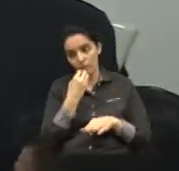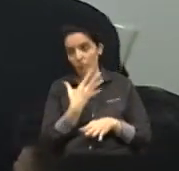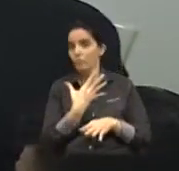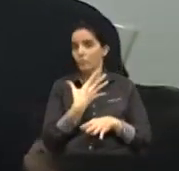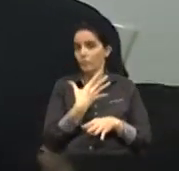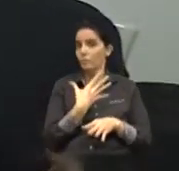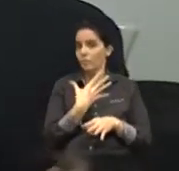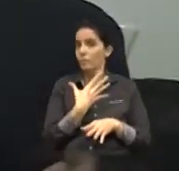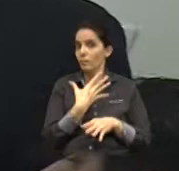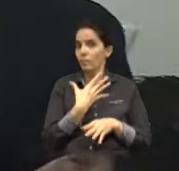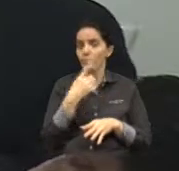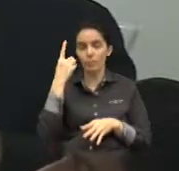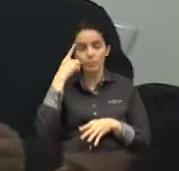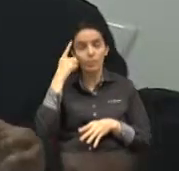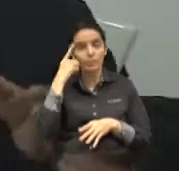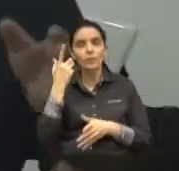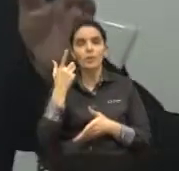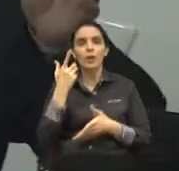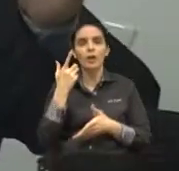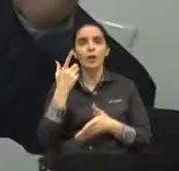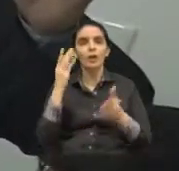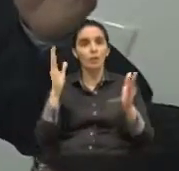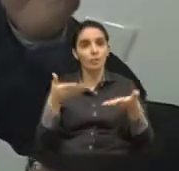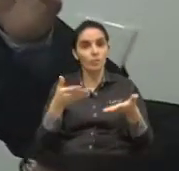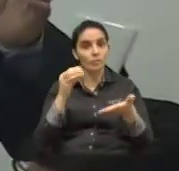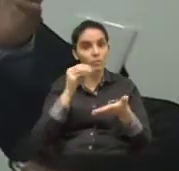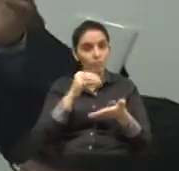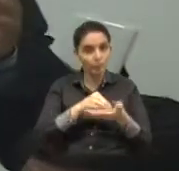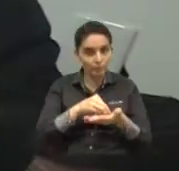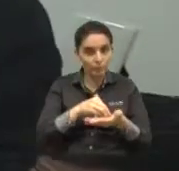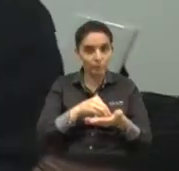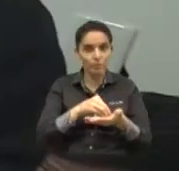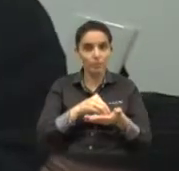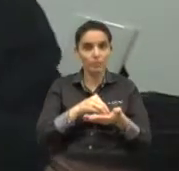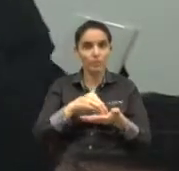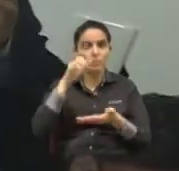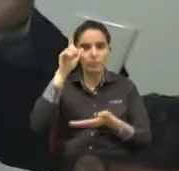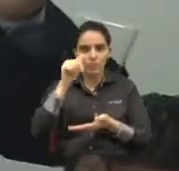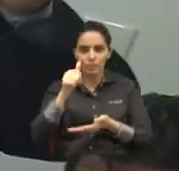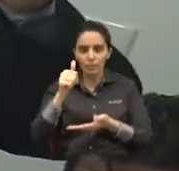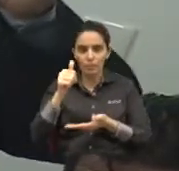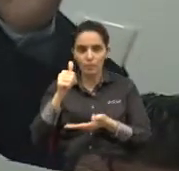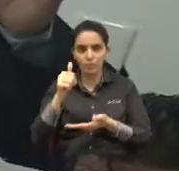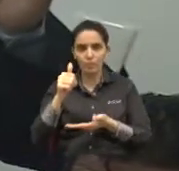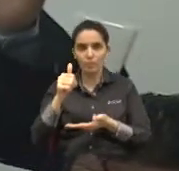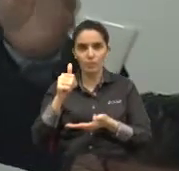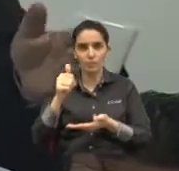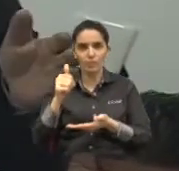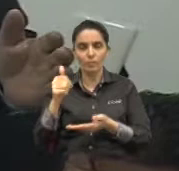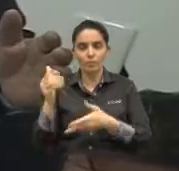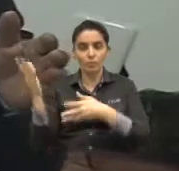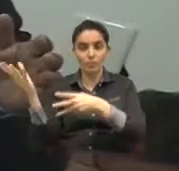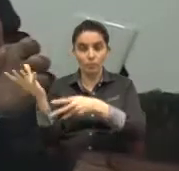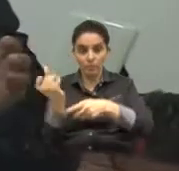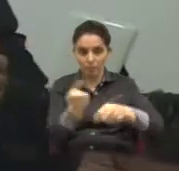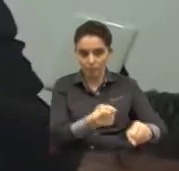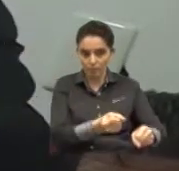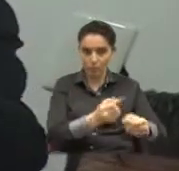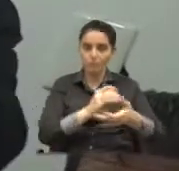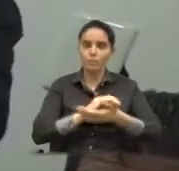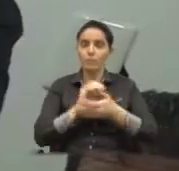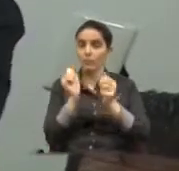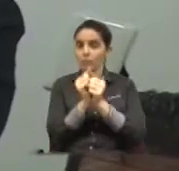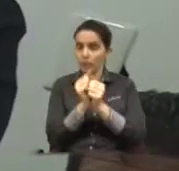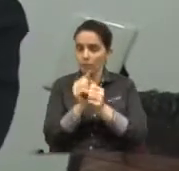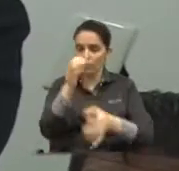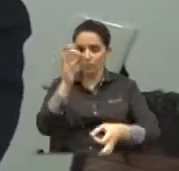de Limeira. Nós estamos marcando, agendando uma outra visita com o próprio juiz, Dr. Barrichello, que